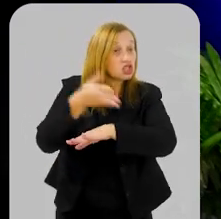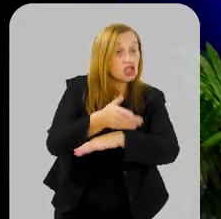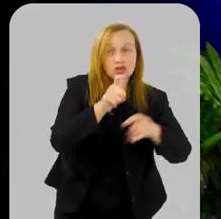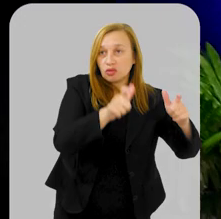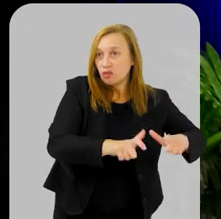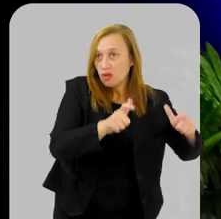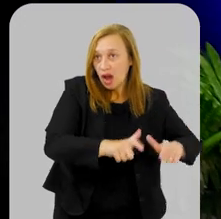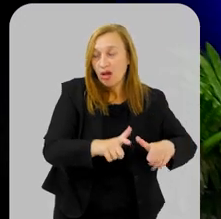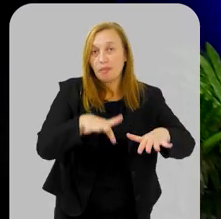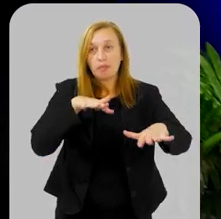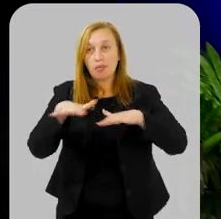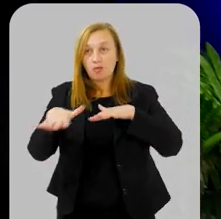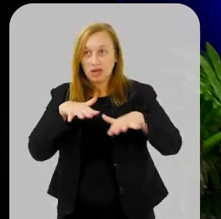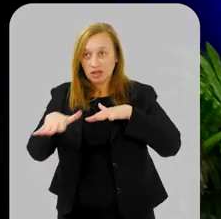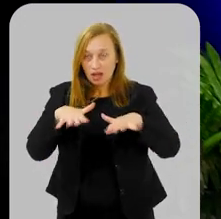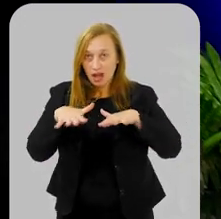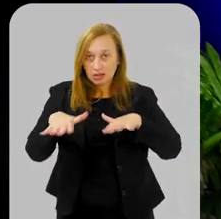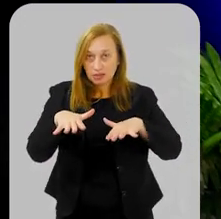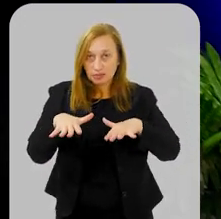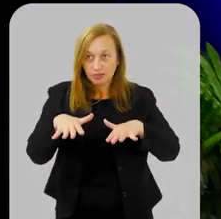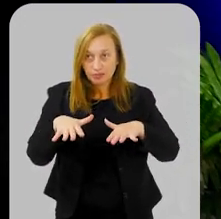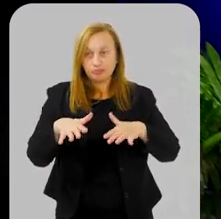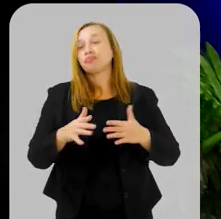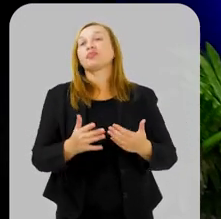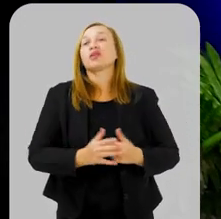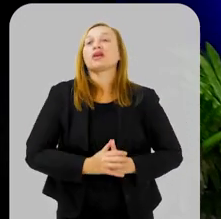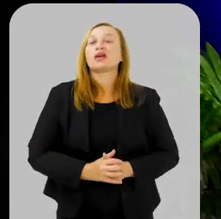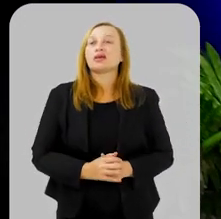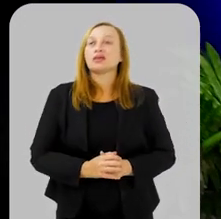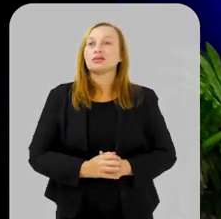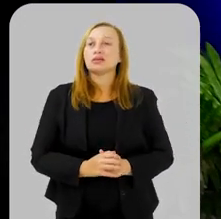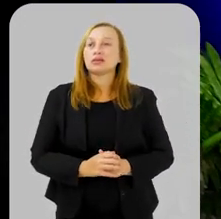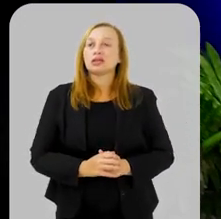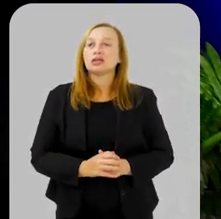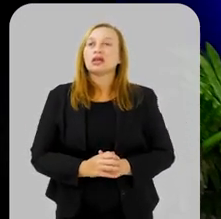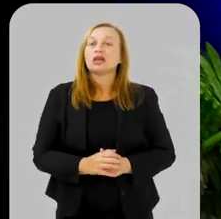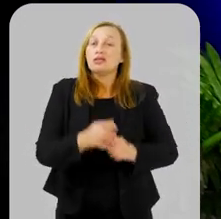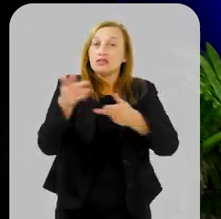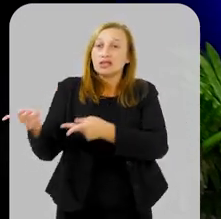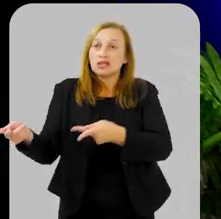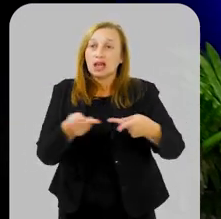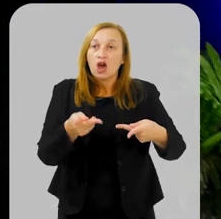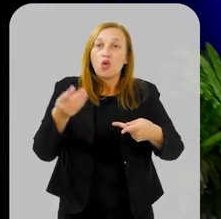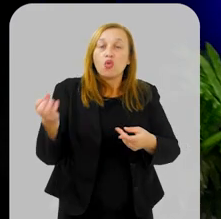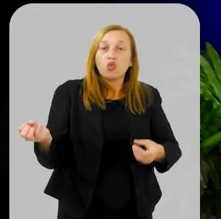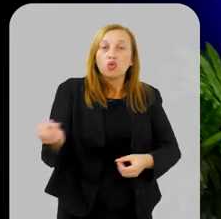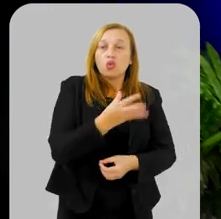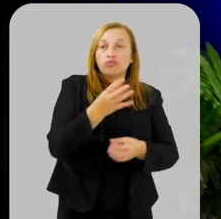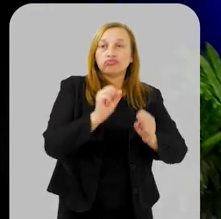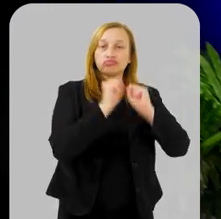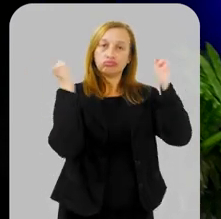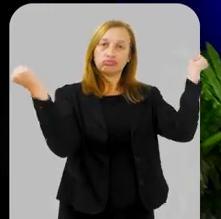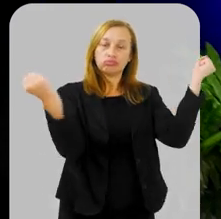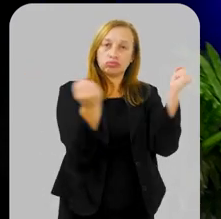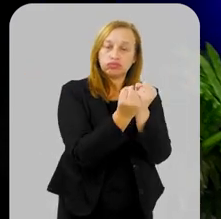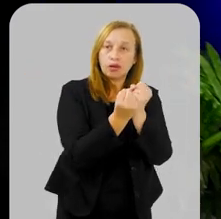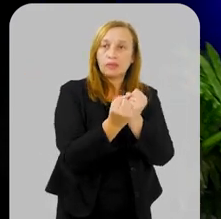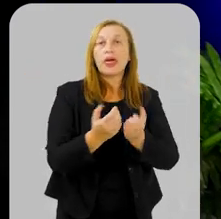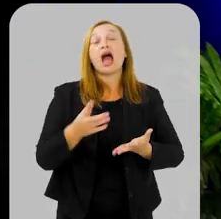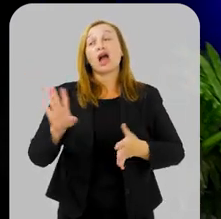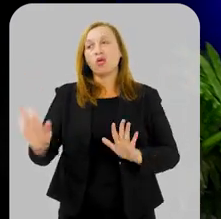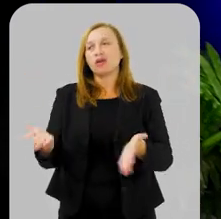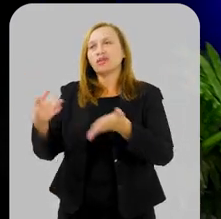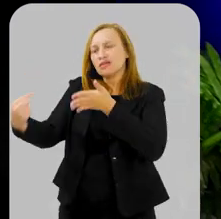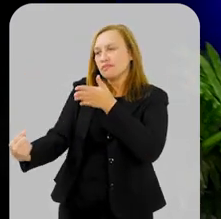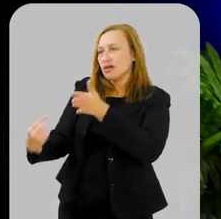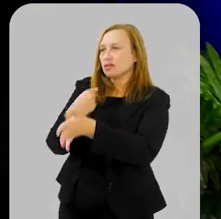de mobilidade daquele que vier a frequentar o novo estádio. Bom, aí